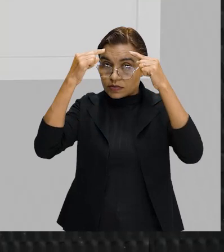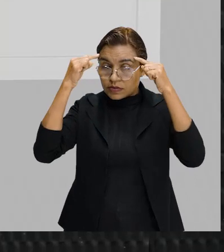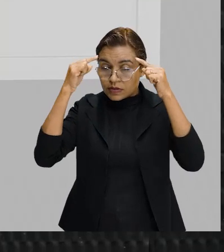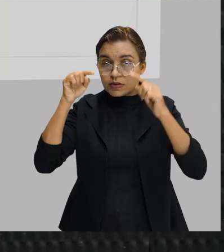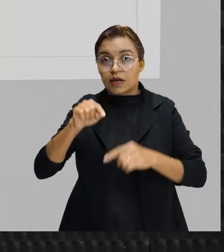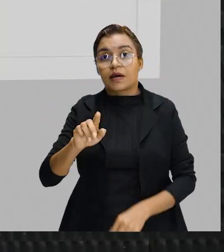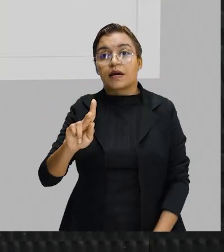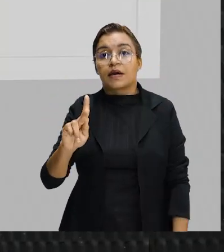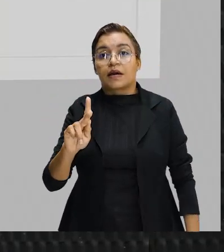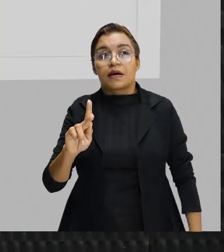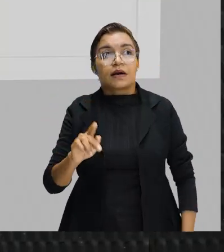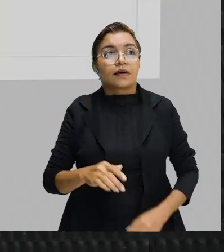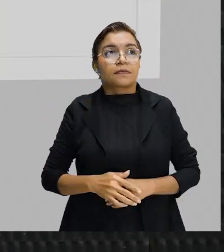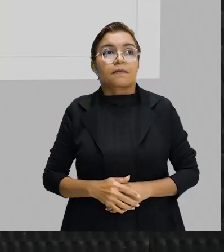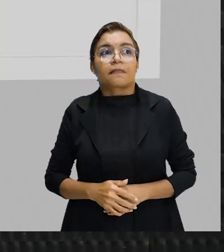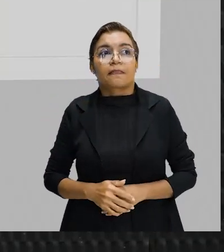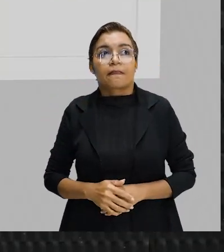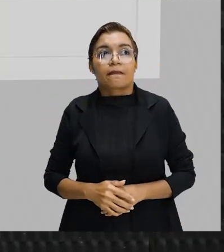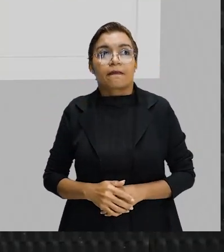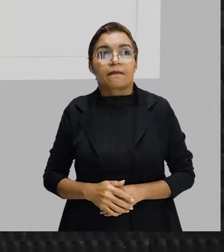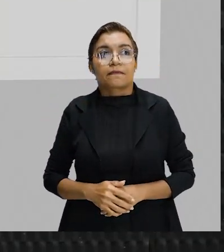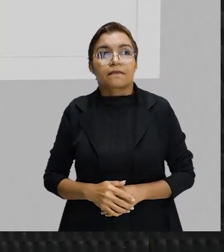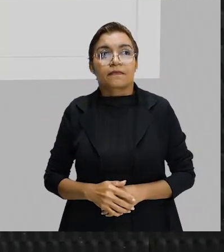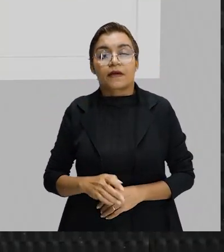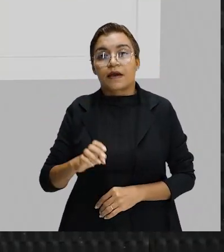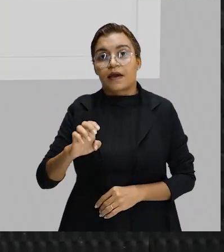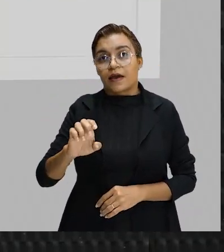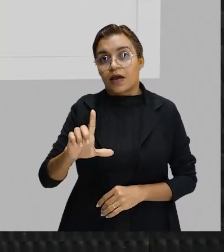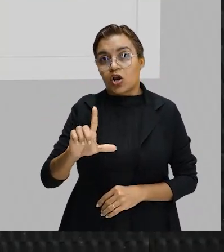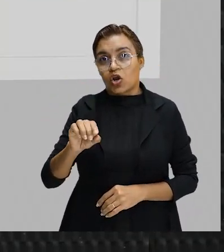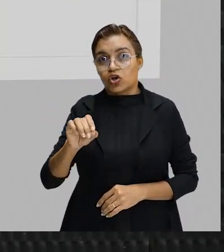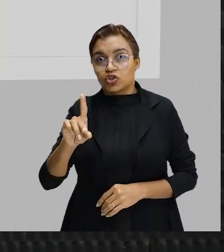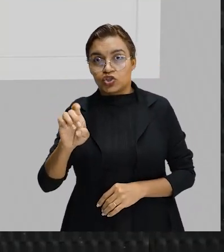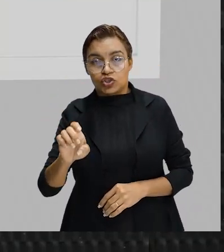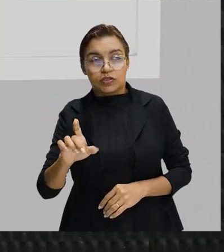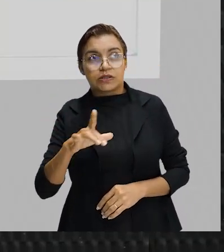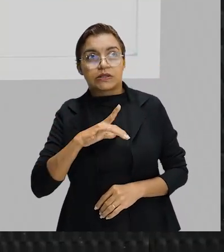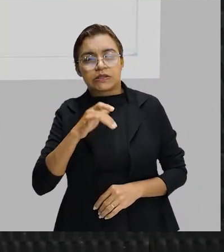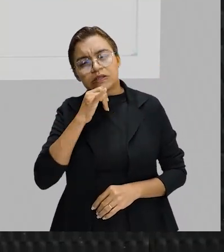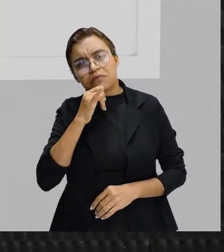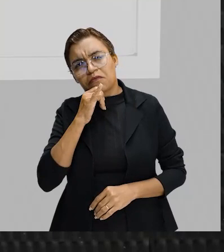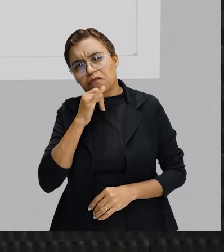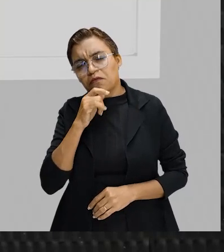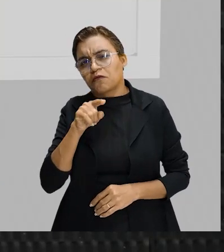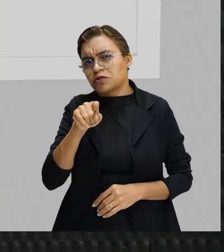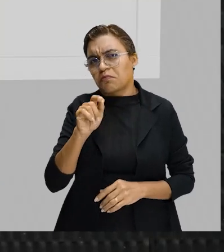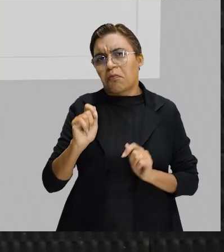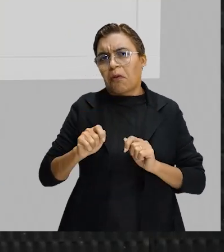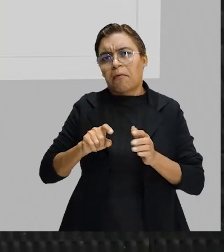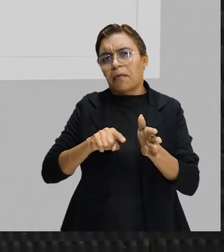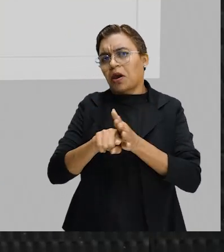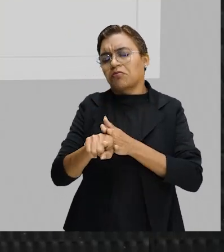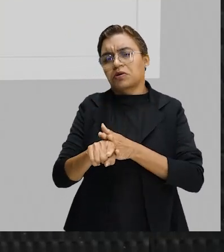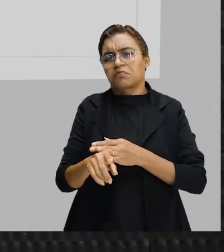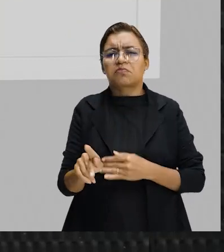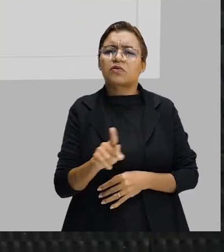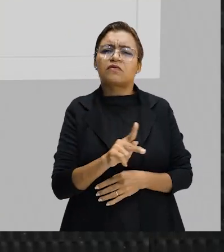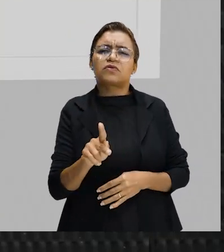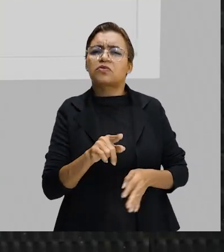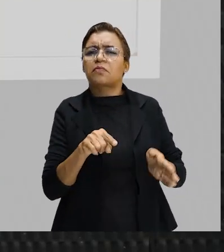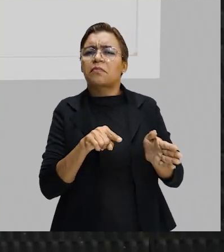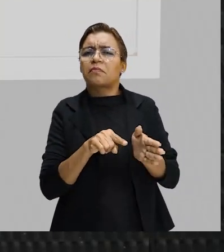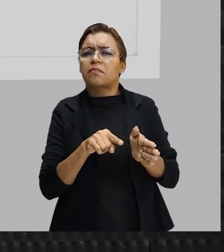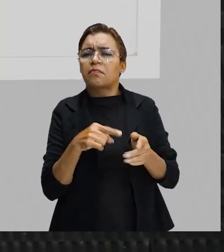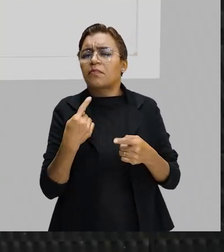Grécia. Olha, porque você pode ficar com uma pergunta muito importante. Professor, por que que ela